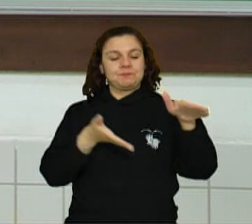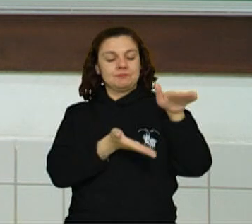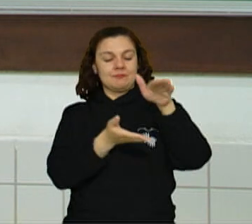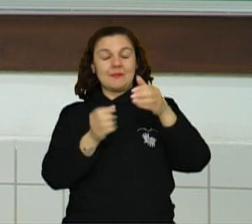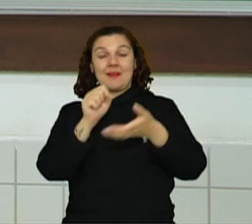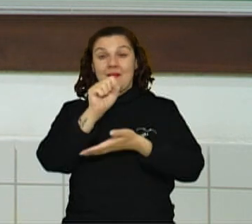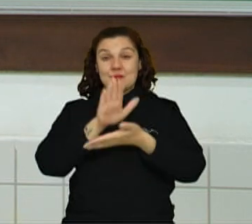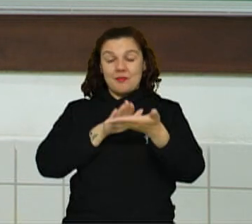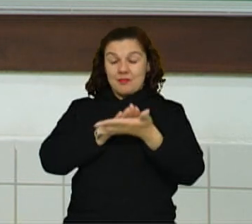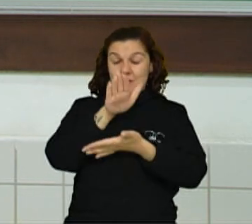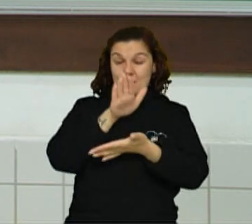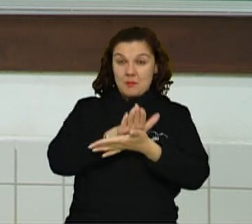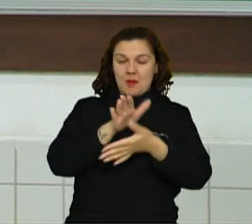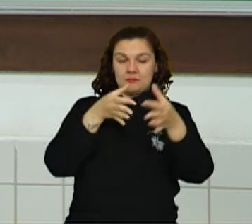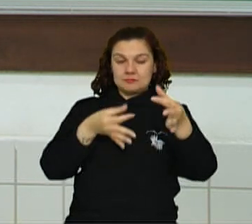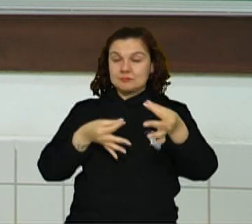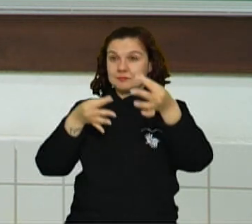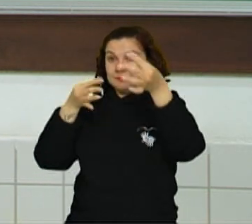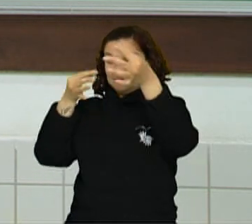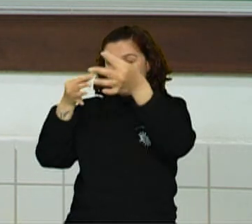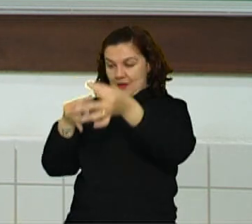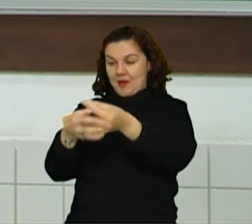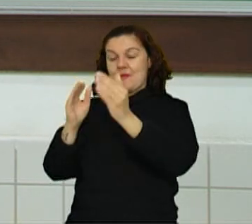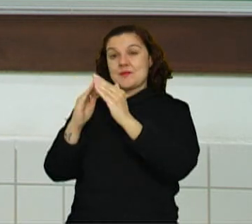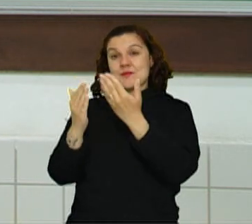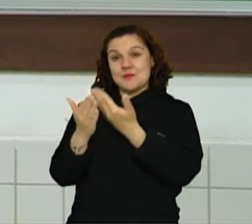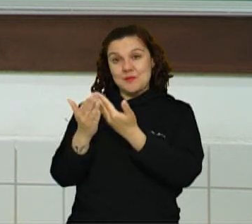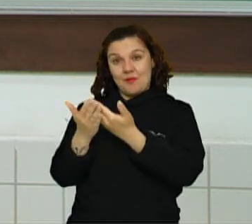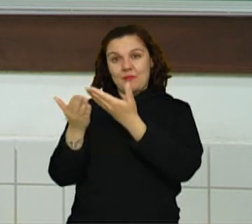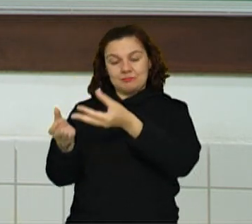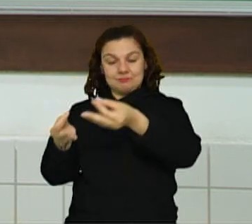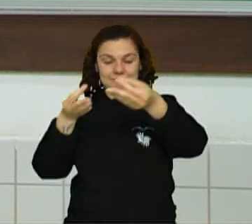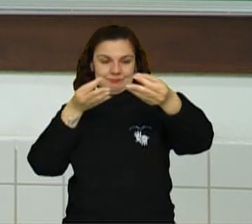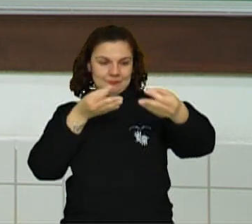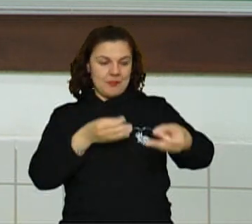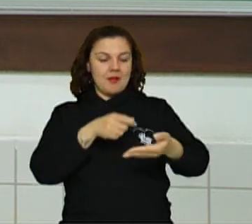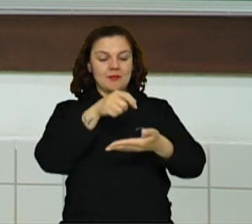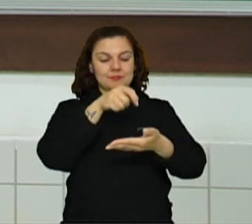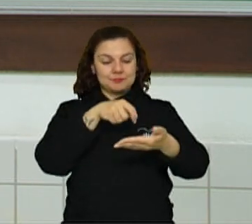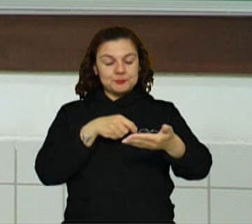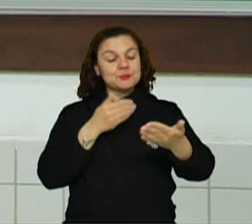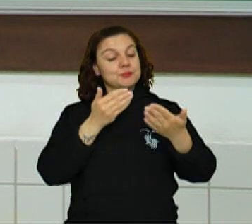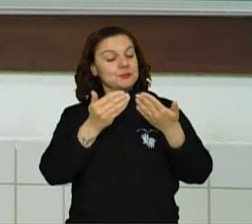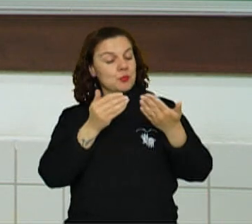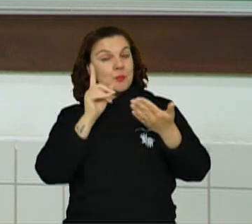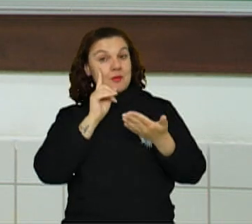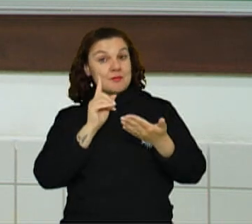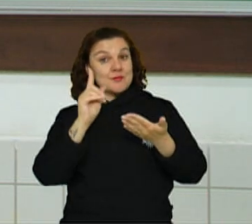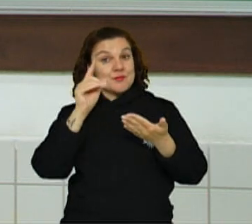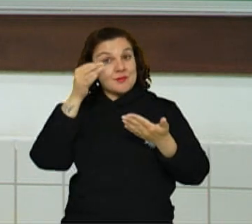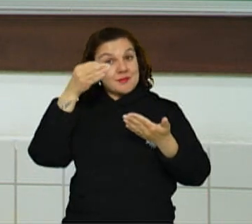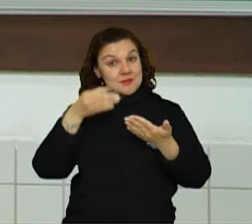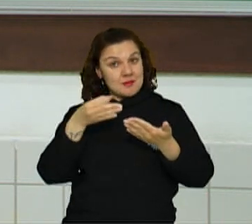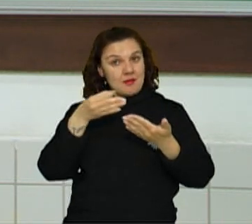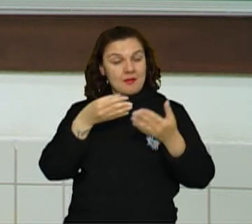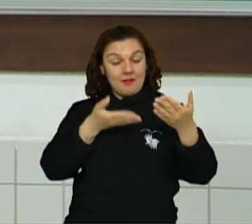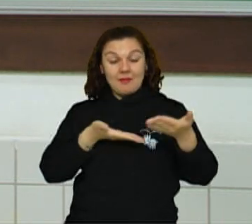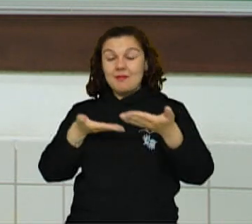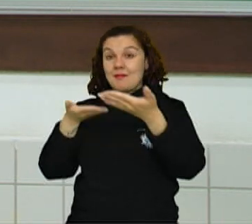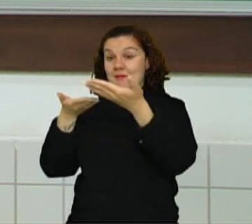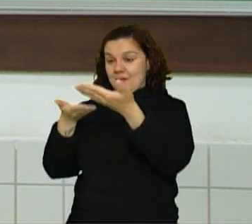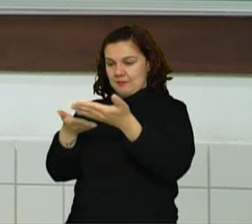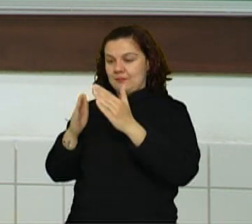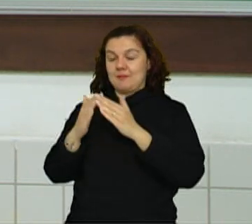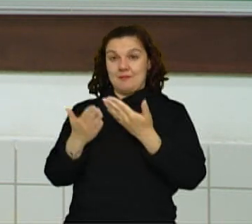das avaliações, não esqueçam de pegar no colégio, fazer, verificar a data bonitinho e